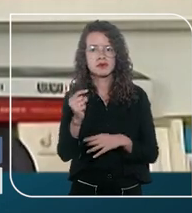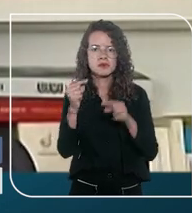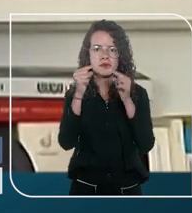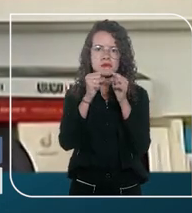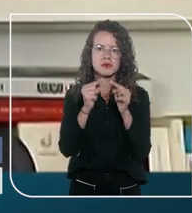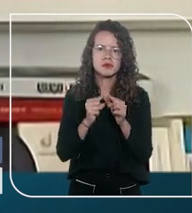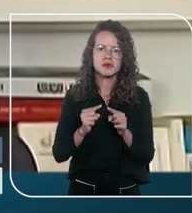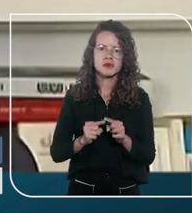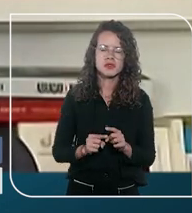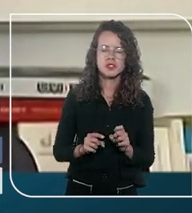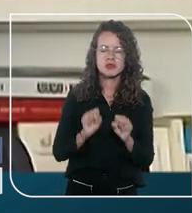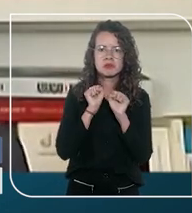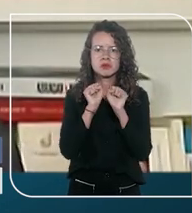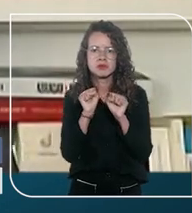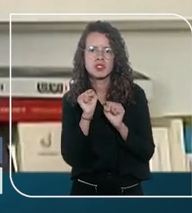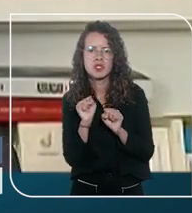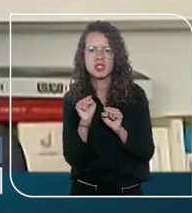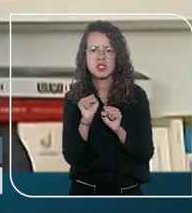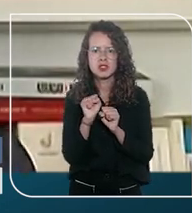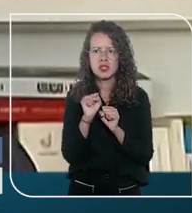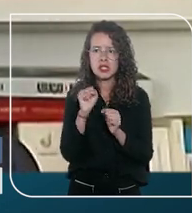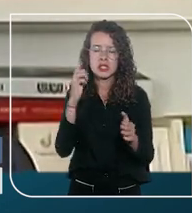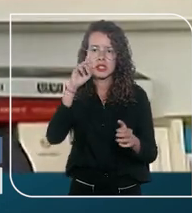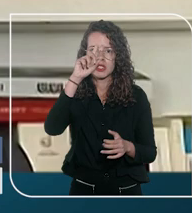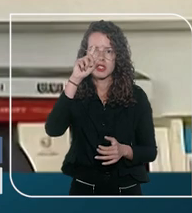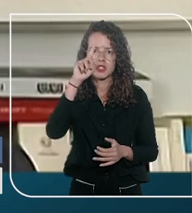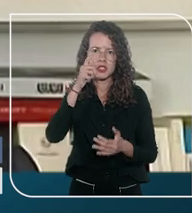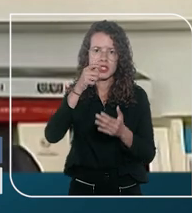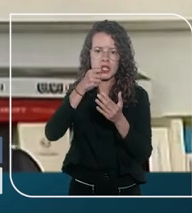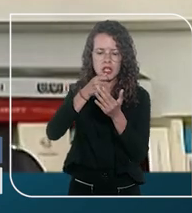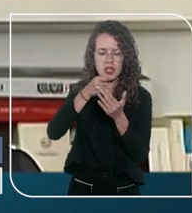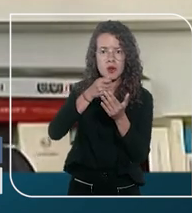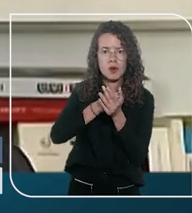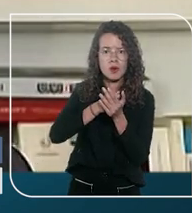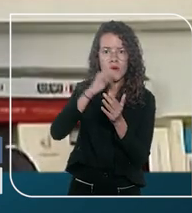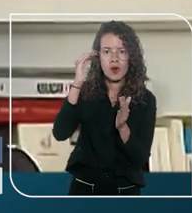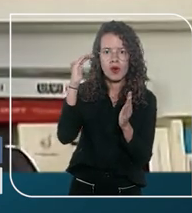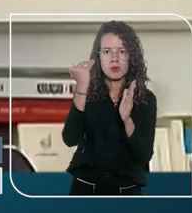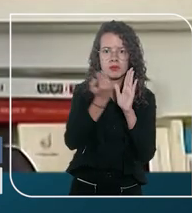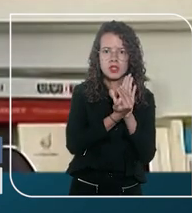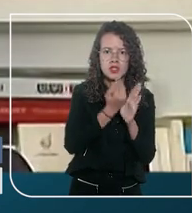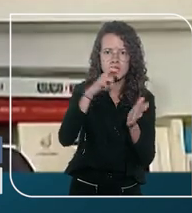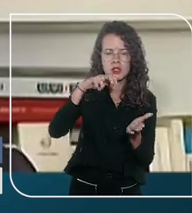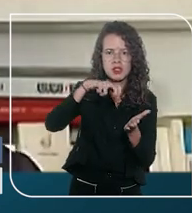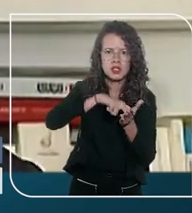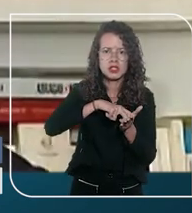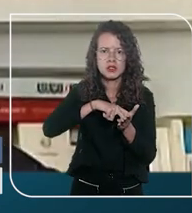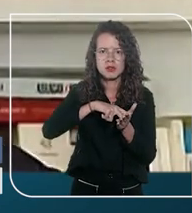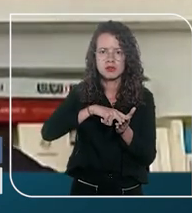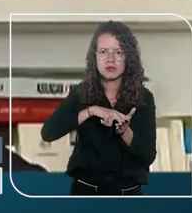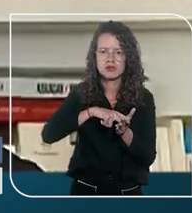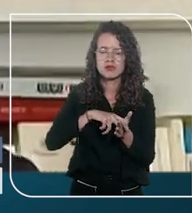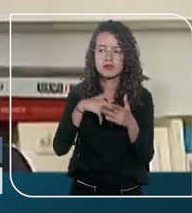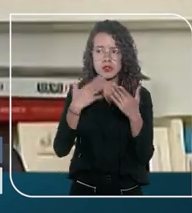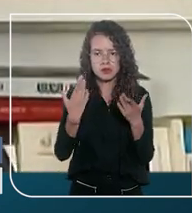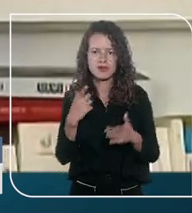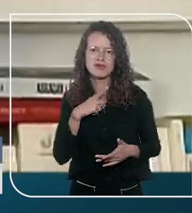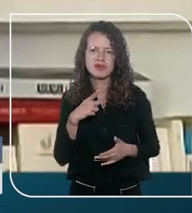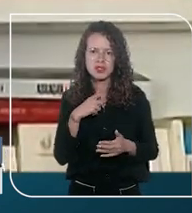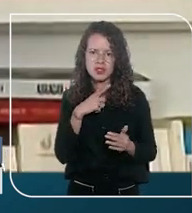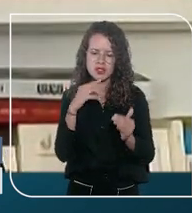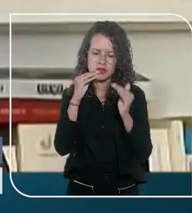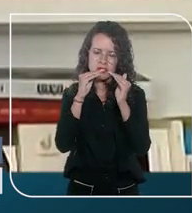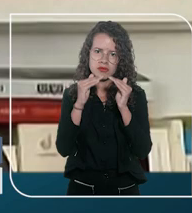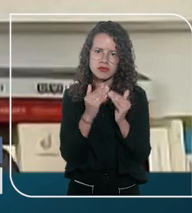relacionado, sei lá, à possibilidade de cumprimento provisório de sentença. Então, há uma mitigação quando a gente pensa nas